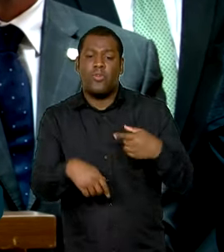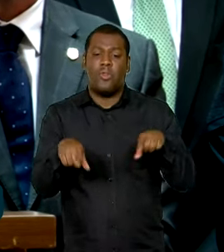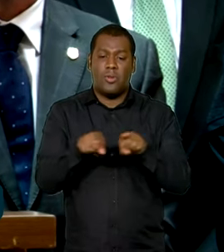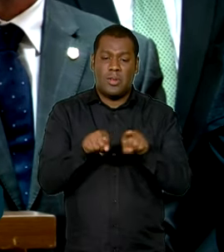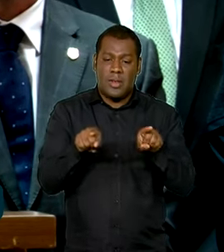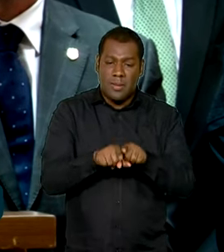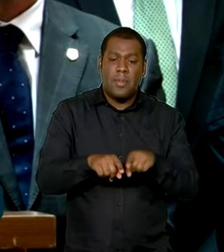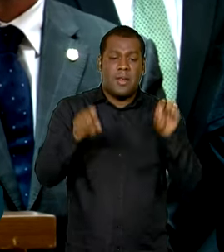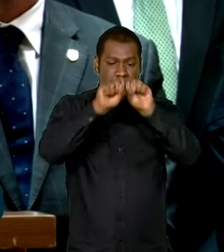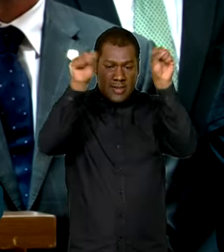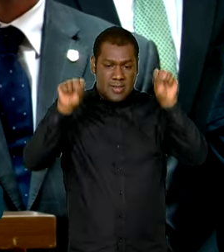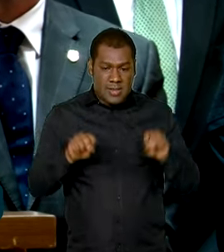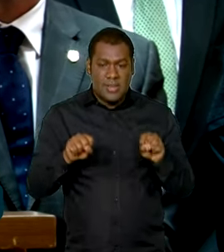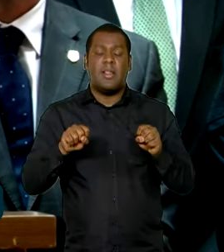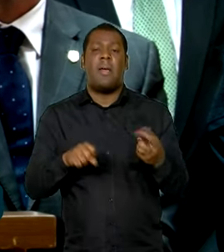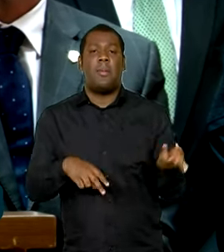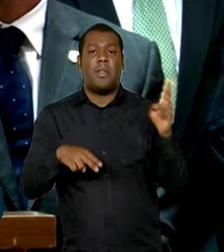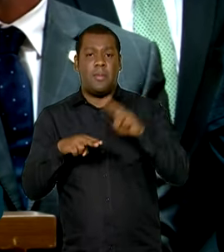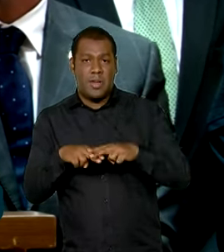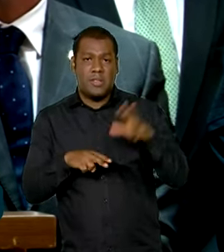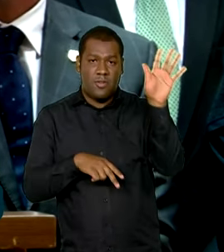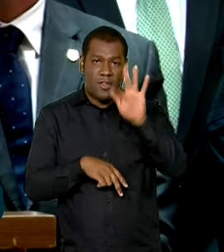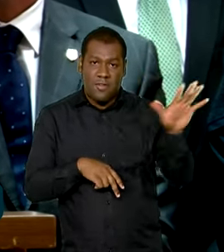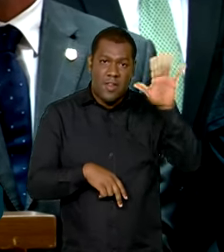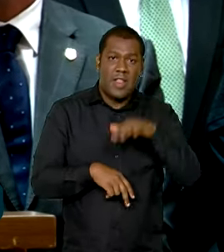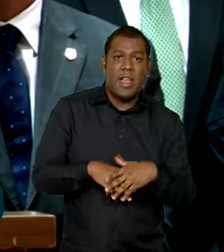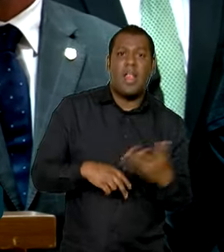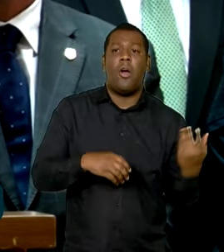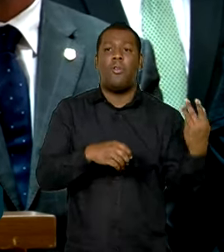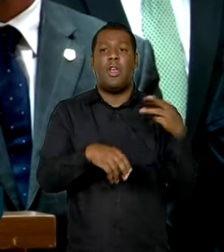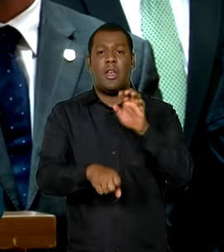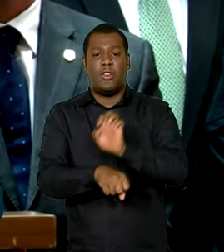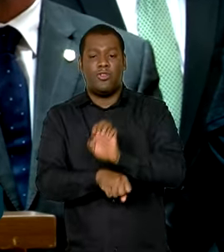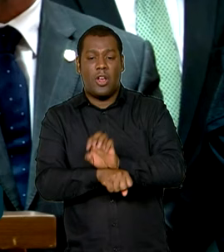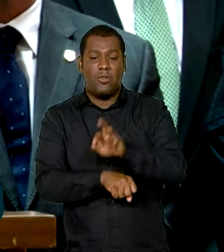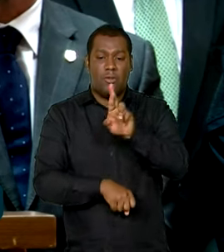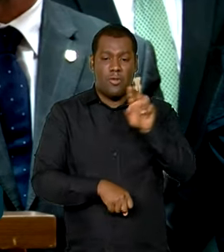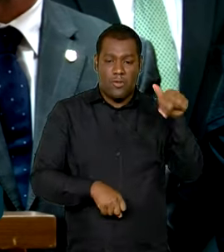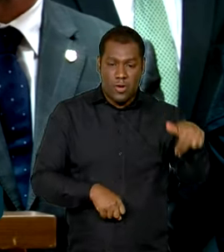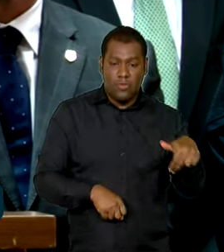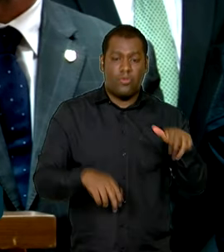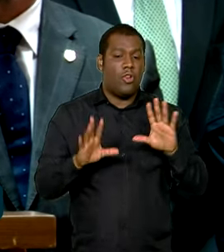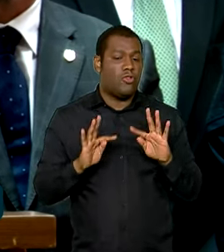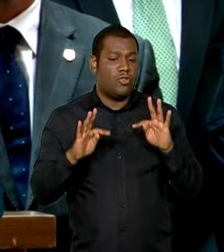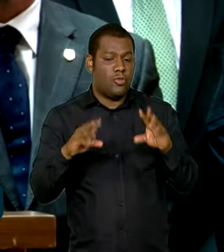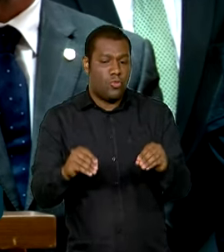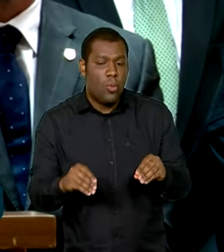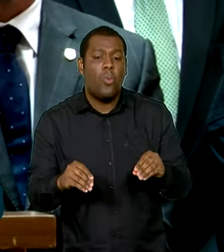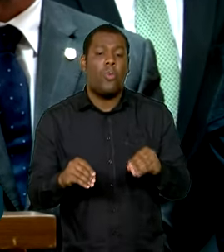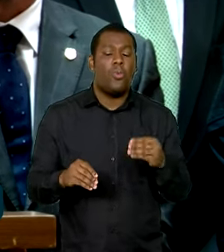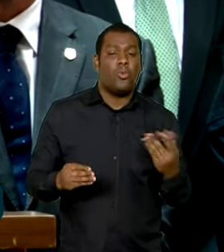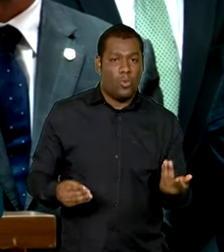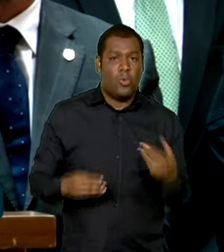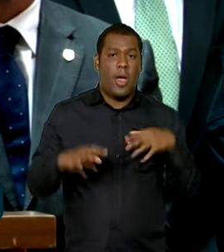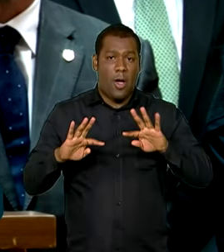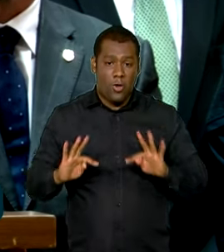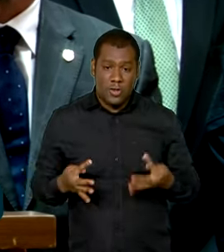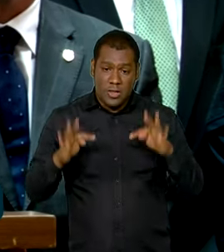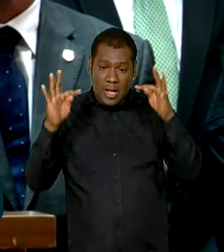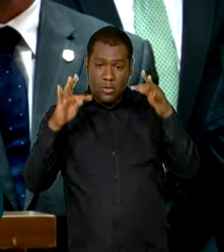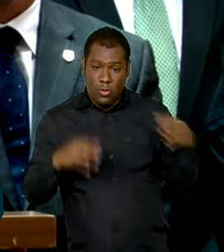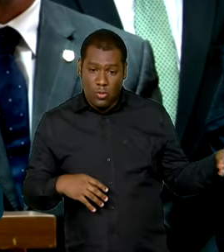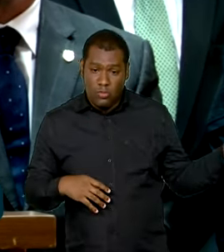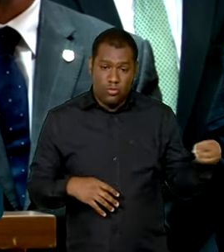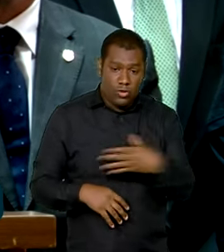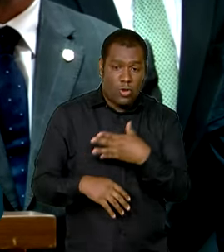penitenciário Federal de lá para cá trocamos A iluminação os problemas de iluminação as câmeras foram adquiridas vão estão sendo